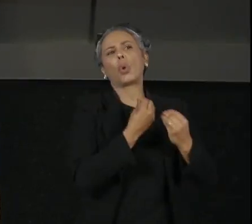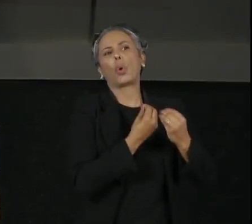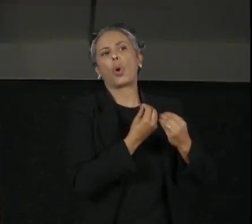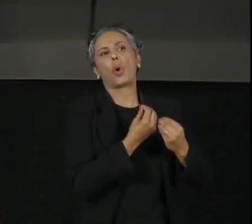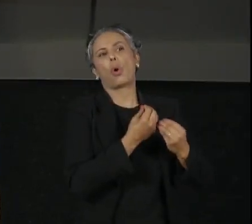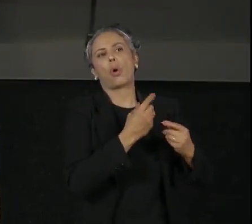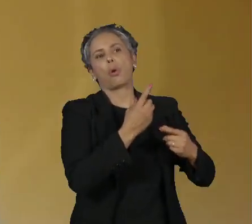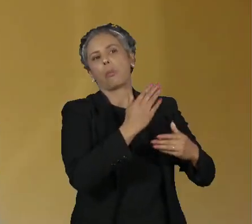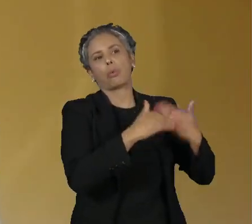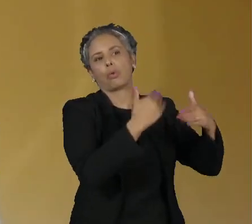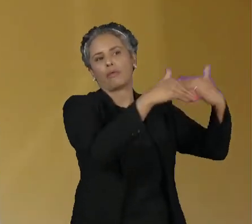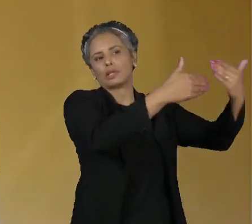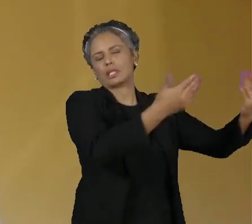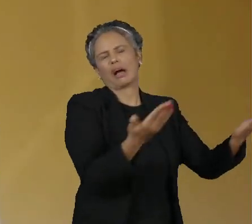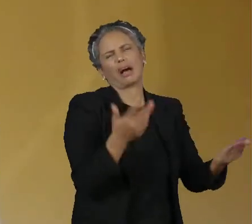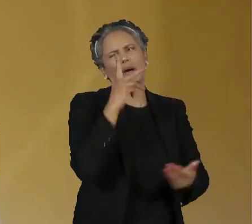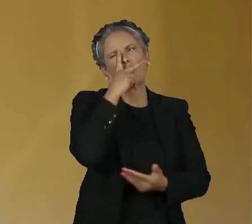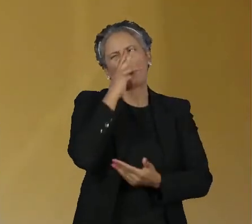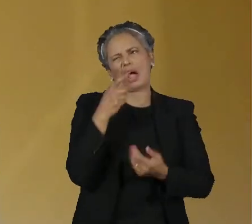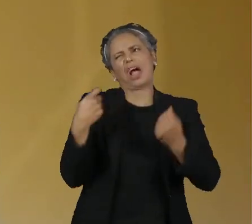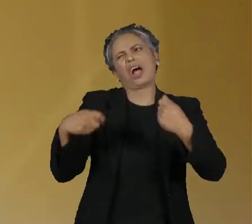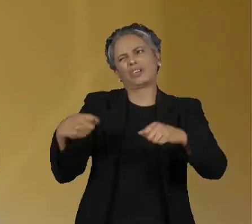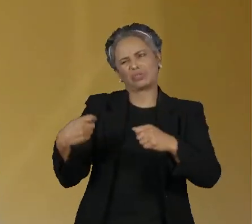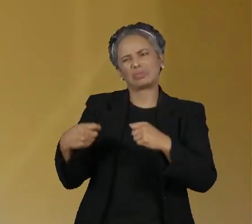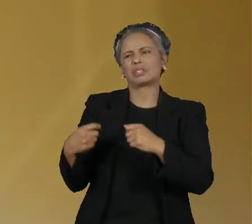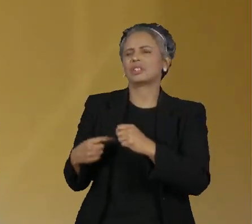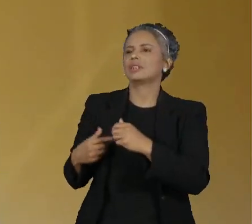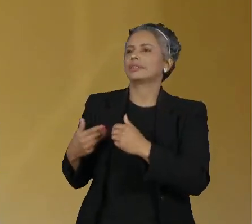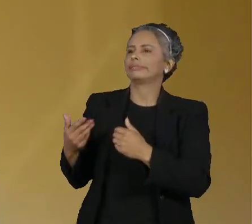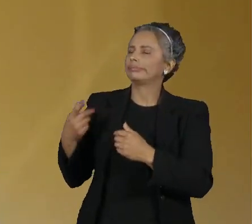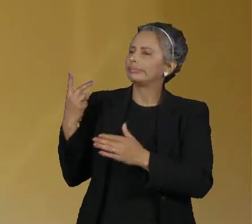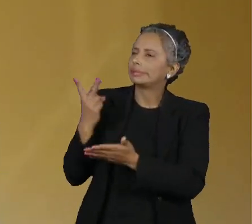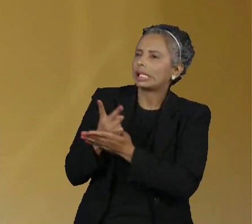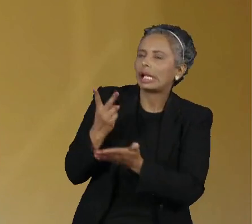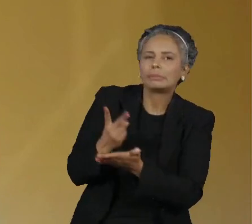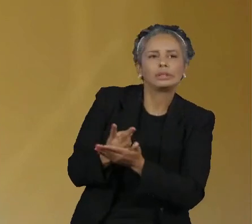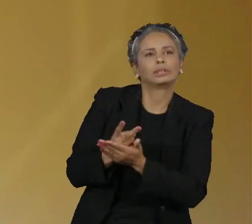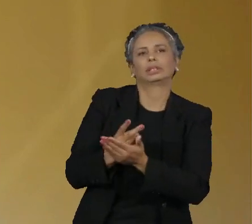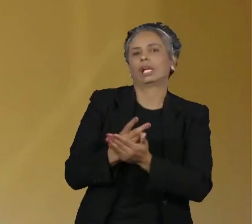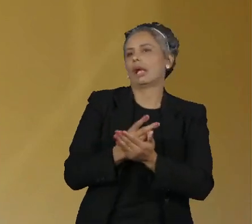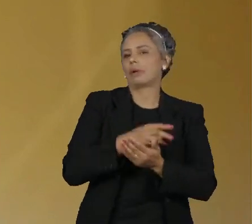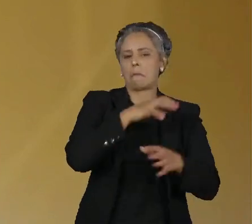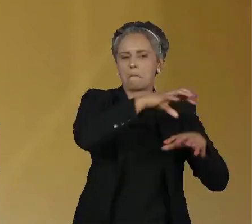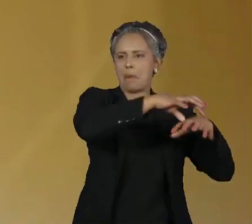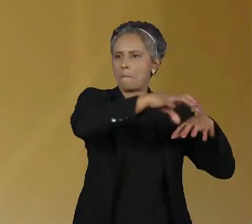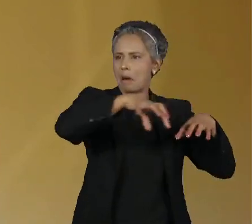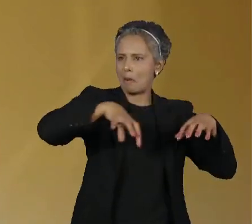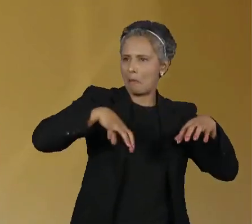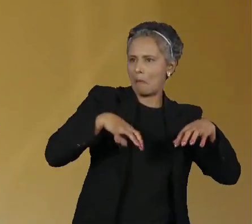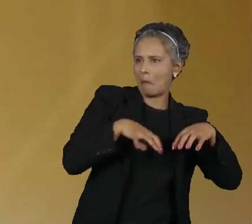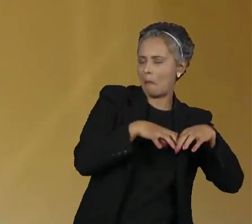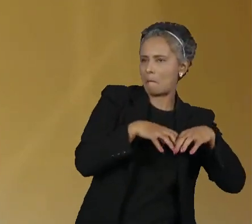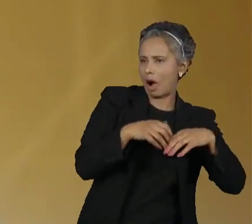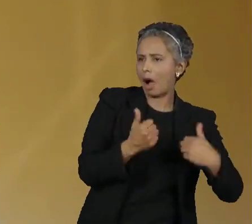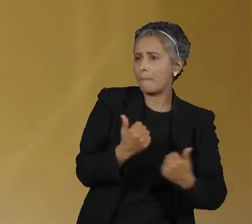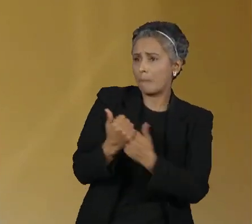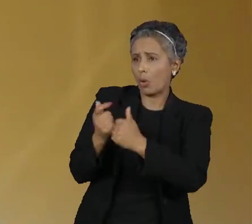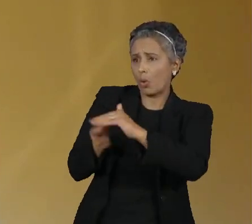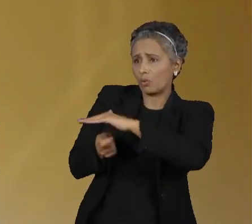gente precisa, obviamente, cada vez mais investimentos, né? Porque o investimento com certeza faz com